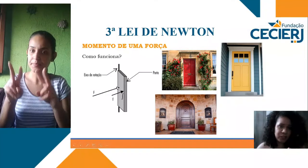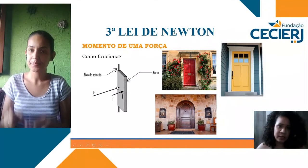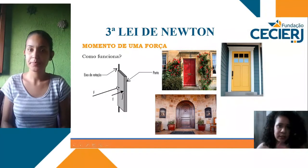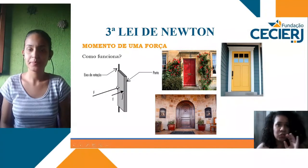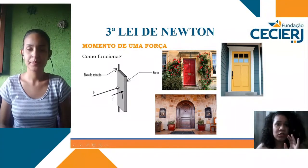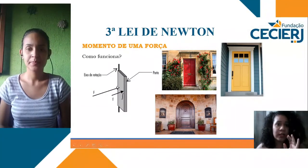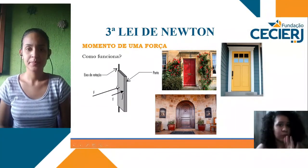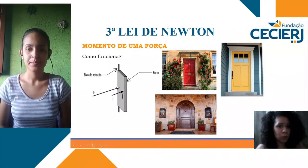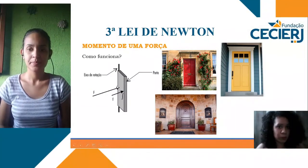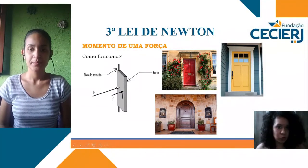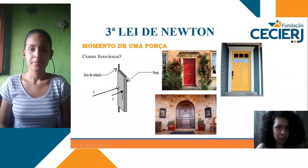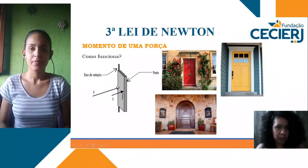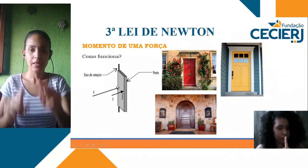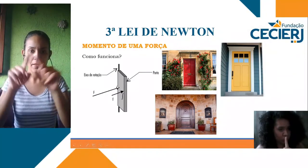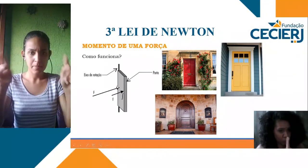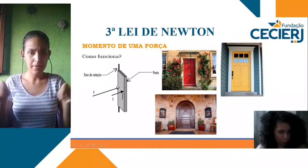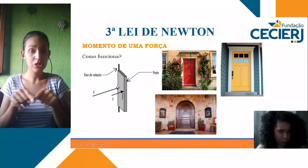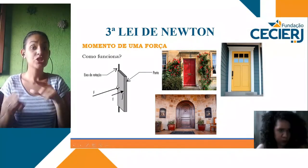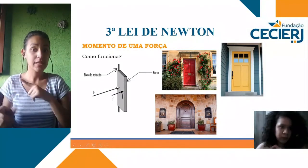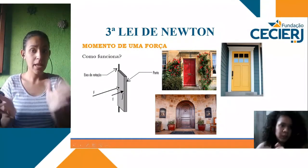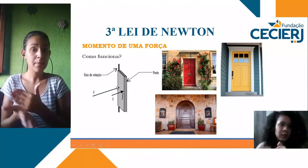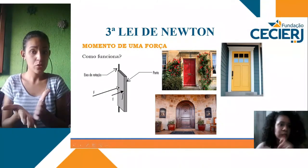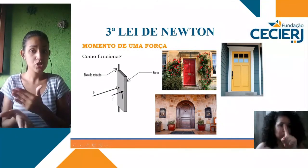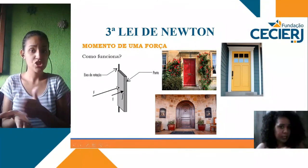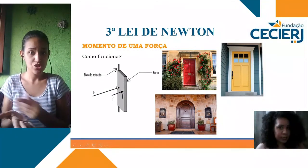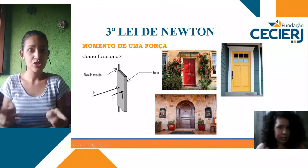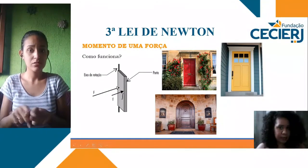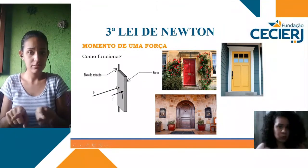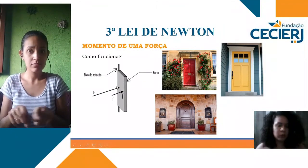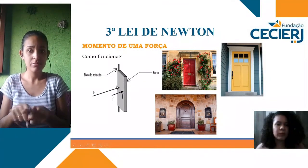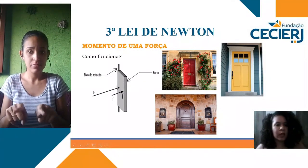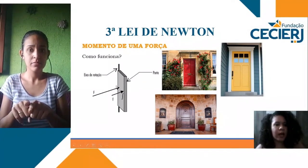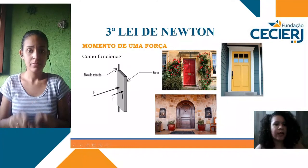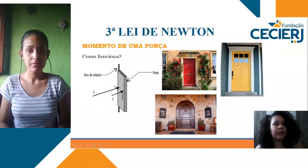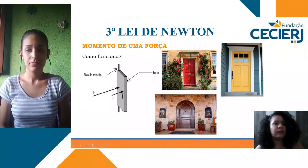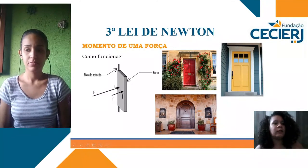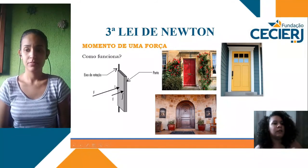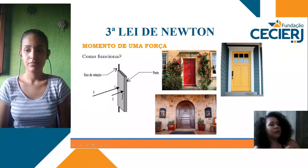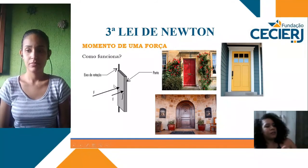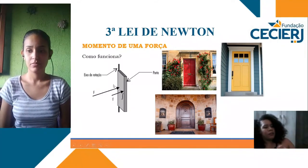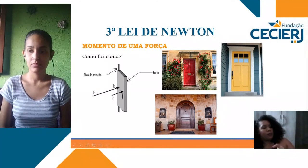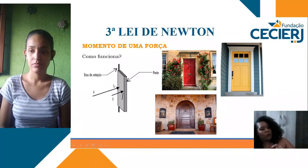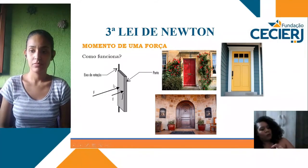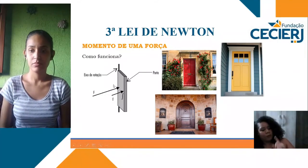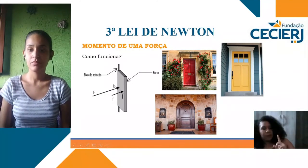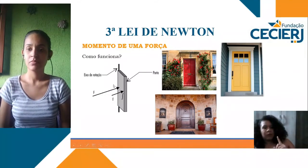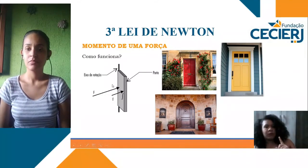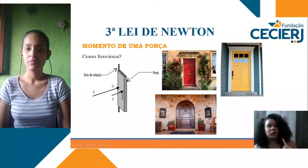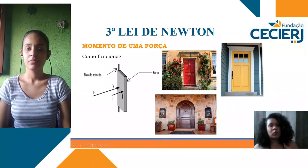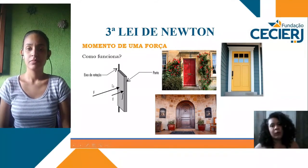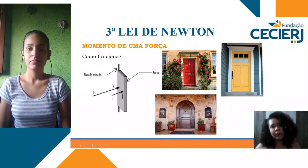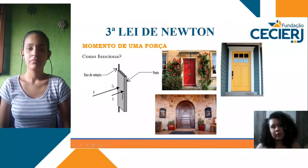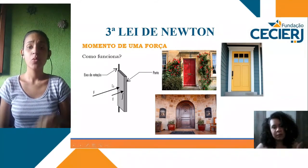Essa imagenzinha a gente tem na sua apostila, capítulo 11. Você já tem acesso a ela. Se não, peça para